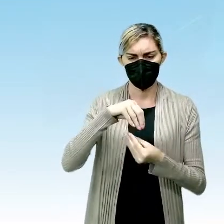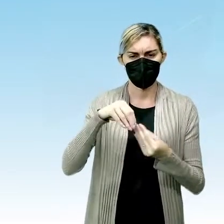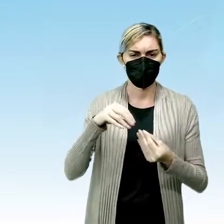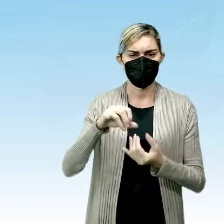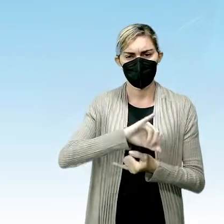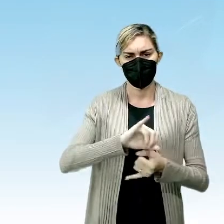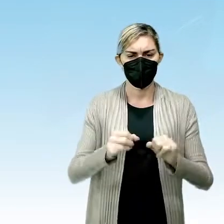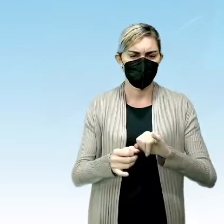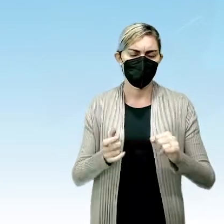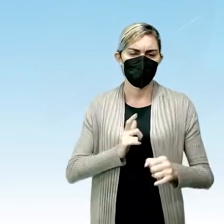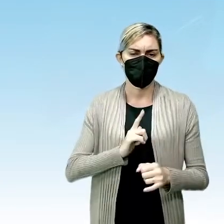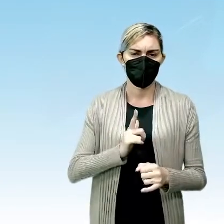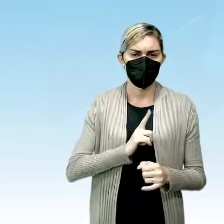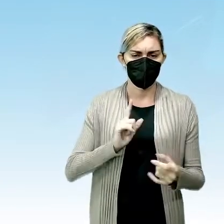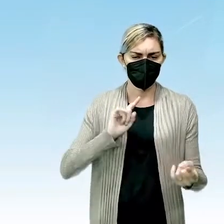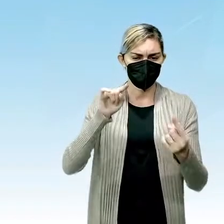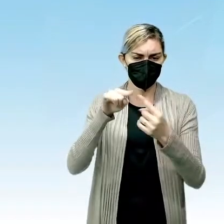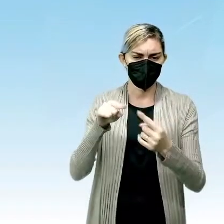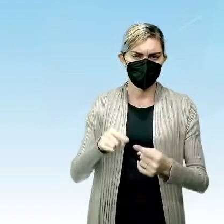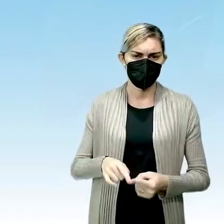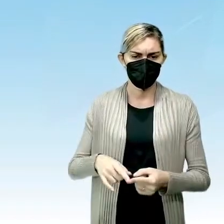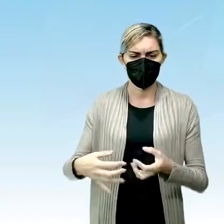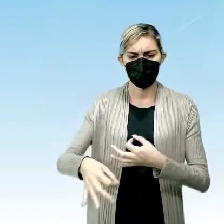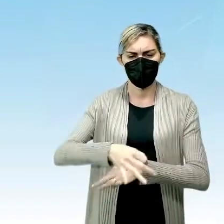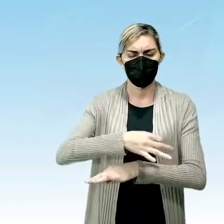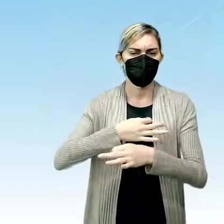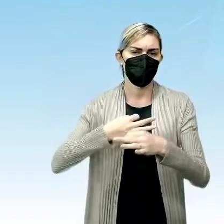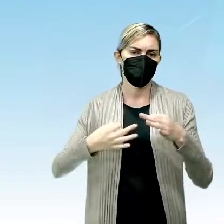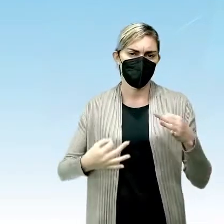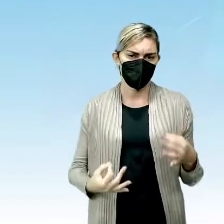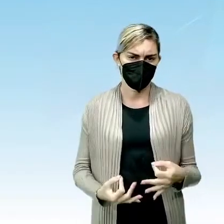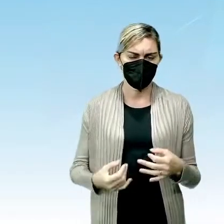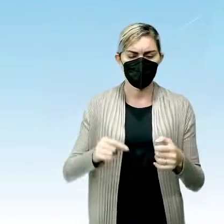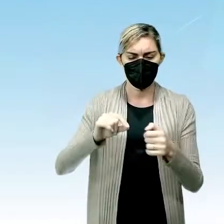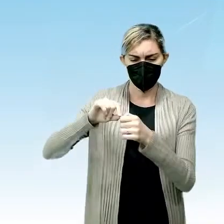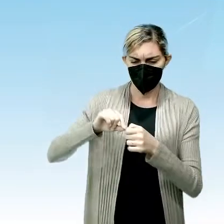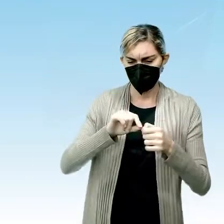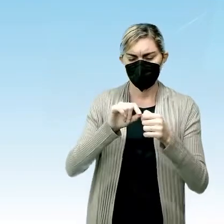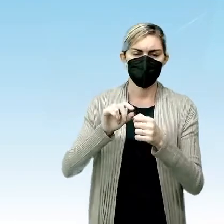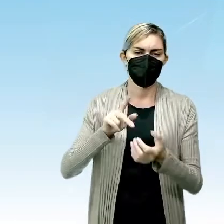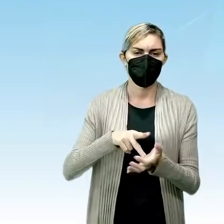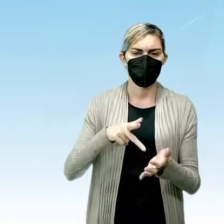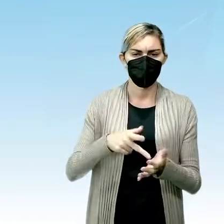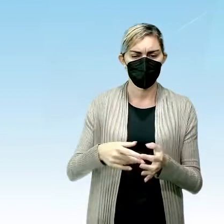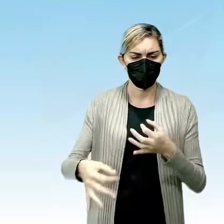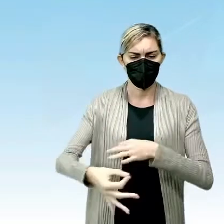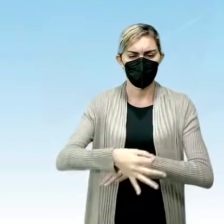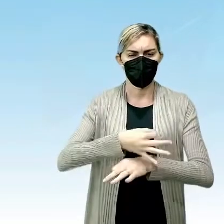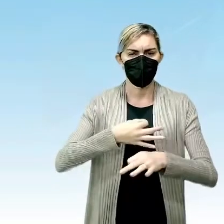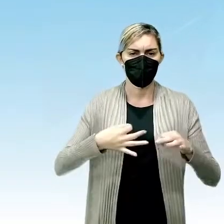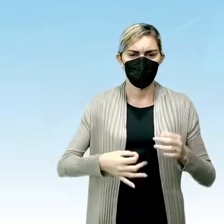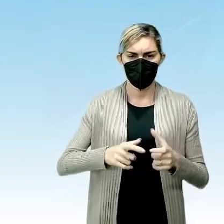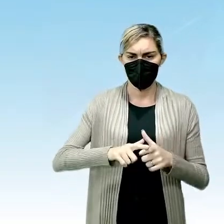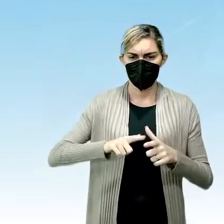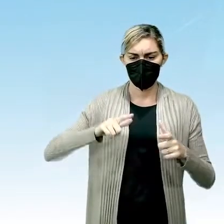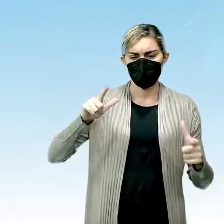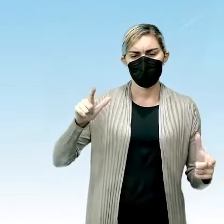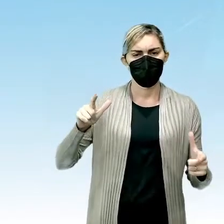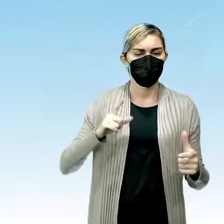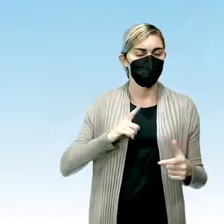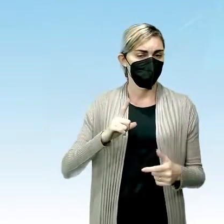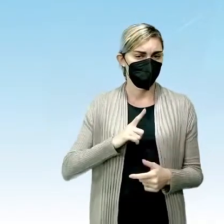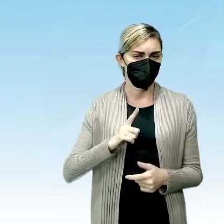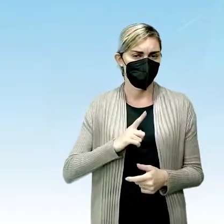existe uma associação de moléculas que vão formar, na verdade, as moléculas maiores. A gente